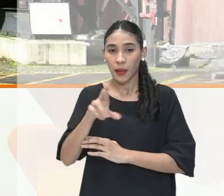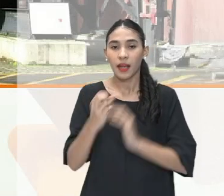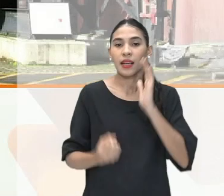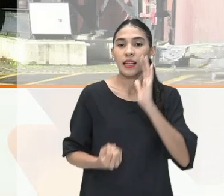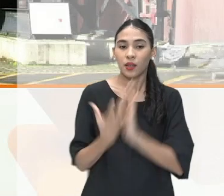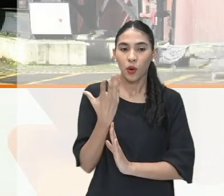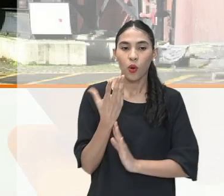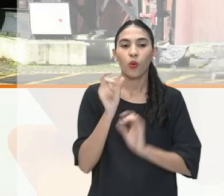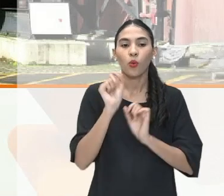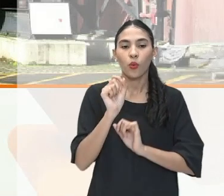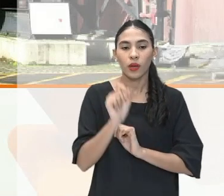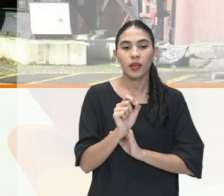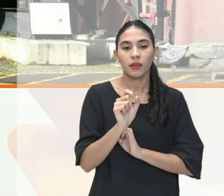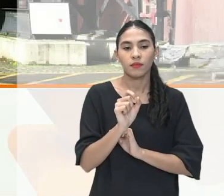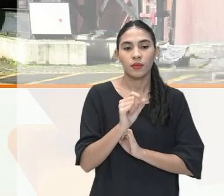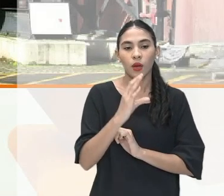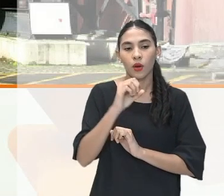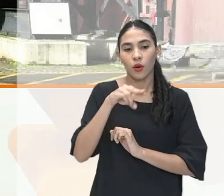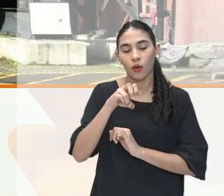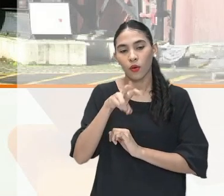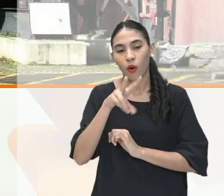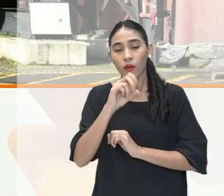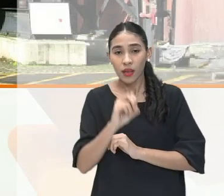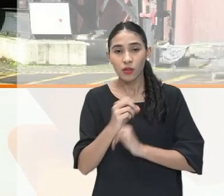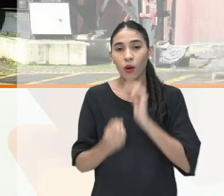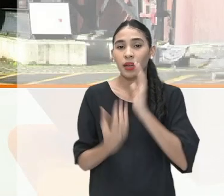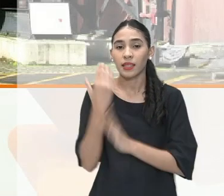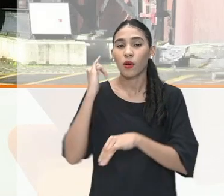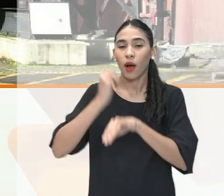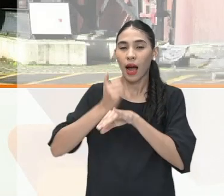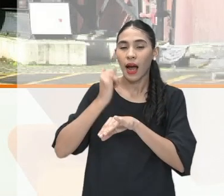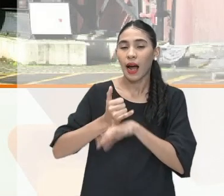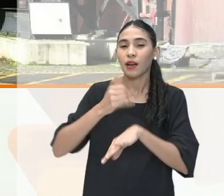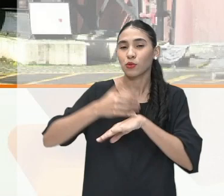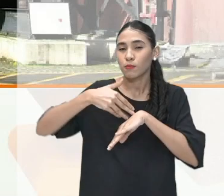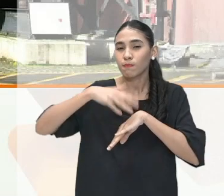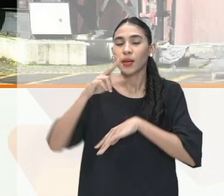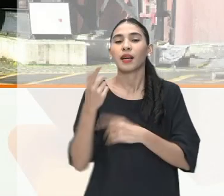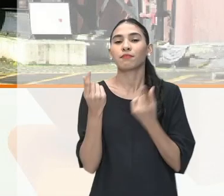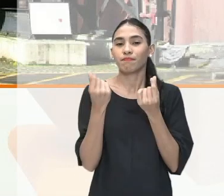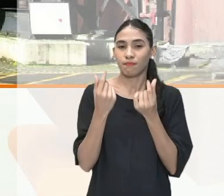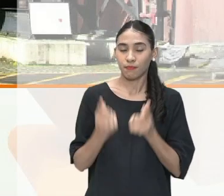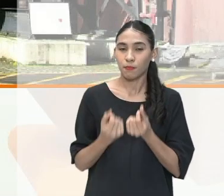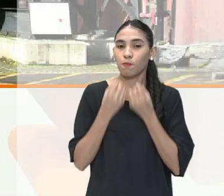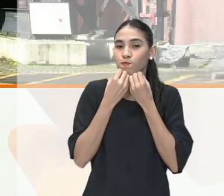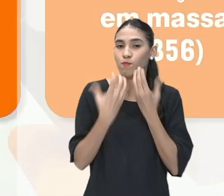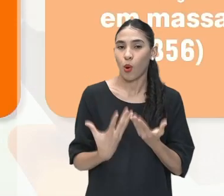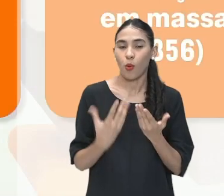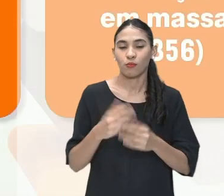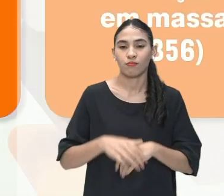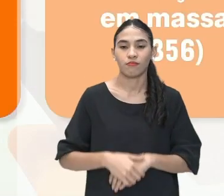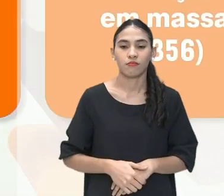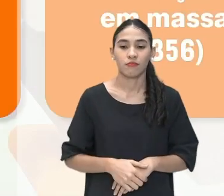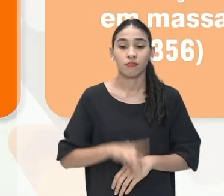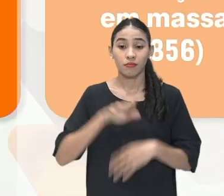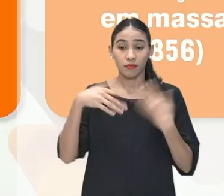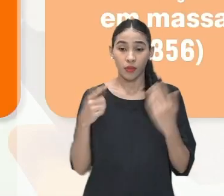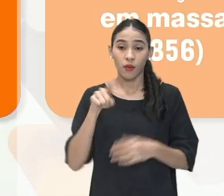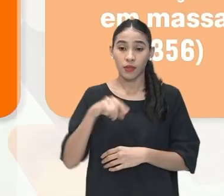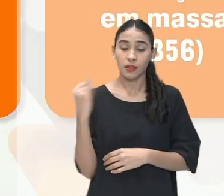tornou a produção de aço muito mais barata e confiável. Vejam lá como é